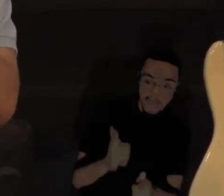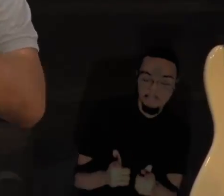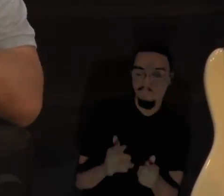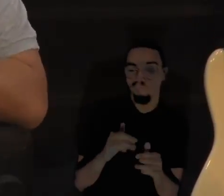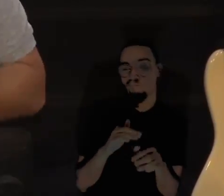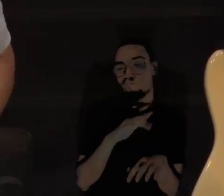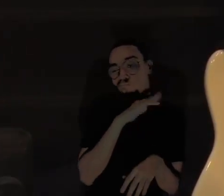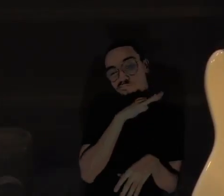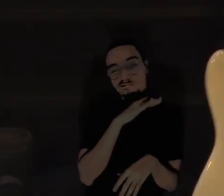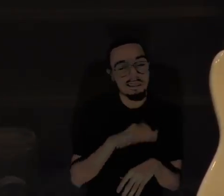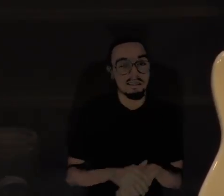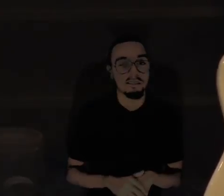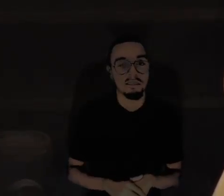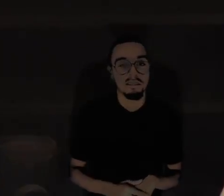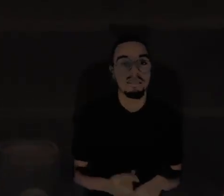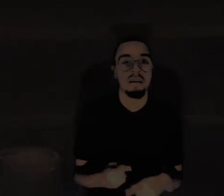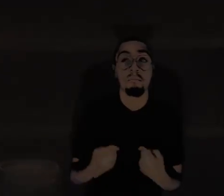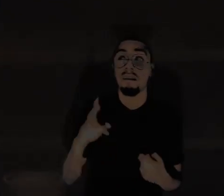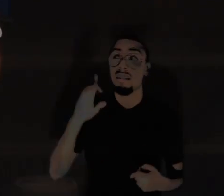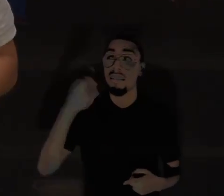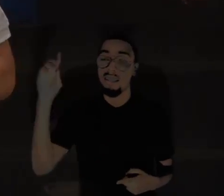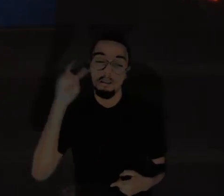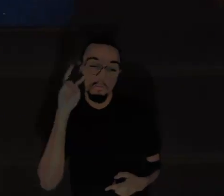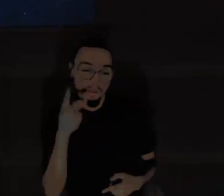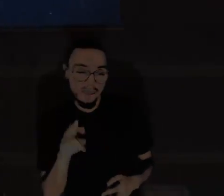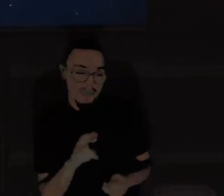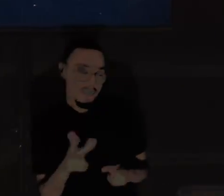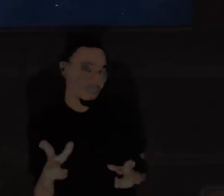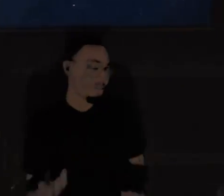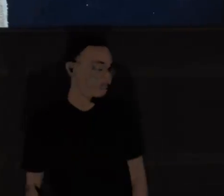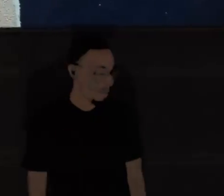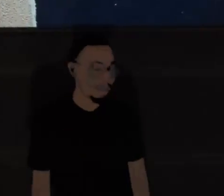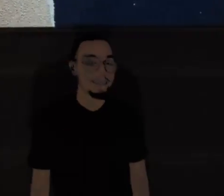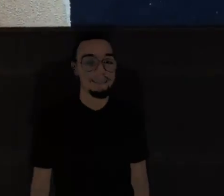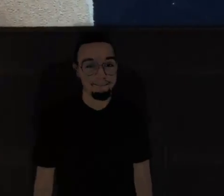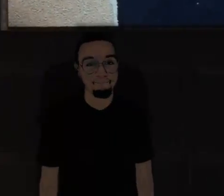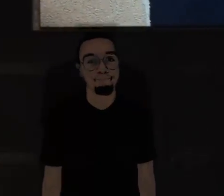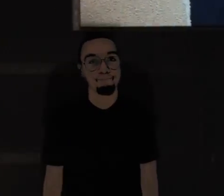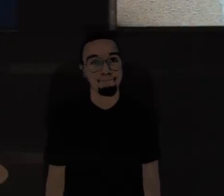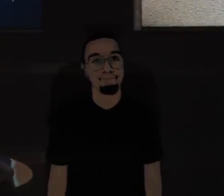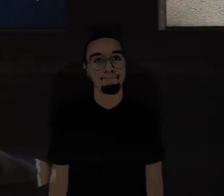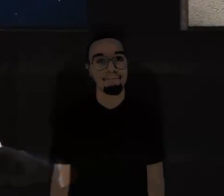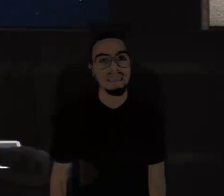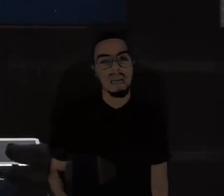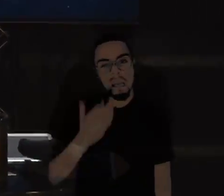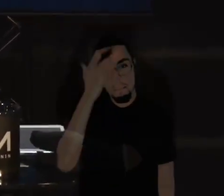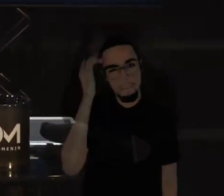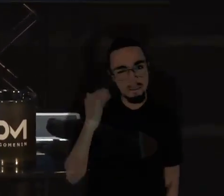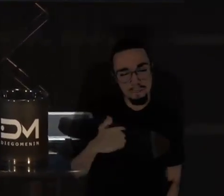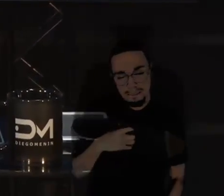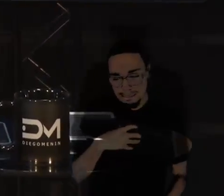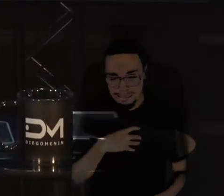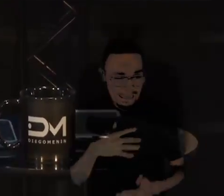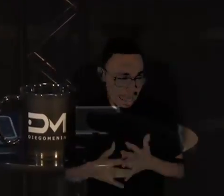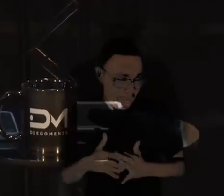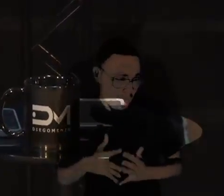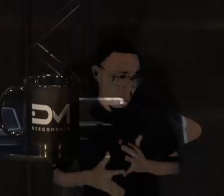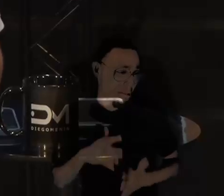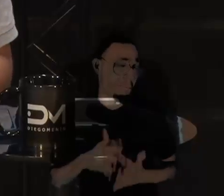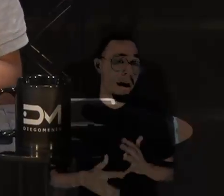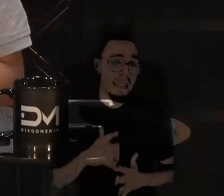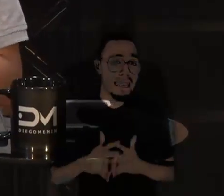essas porcarias que Deus pega. É essas pessoas desajustadas, que não se encaixam muito